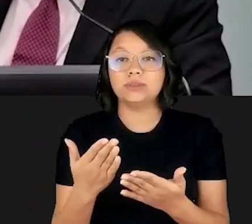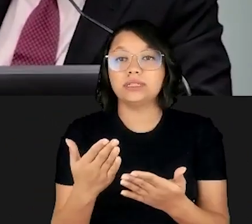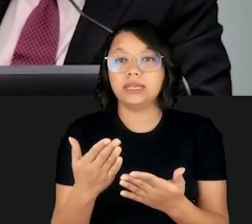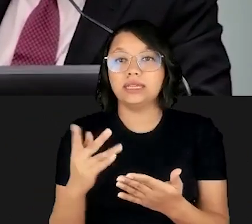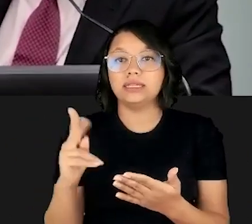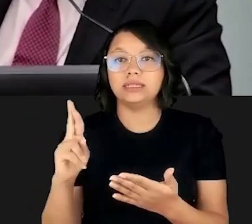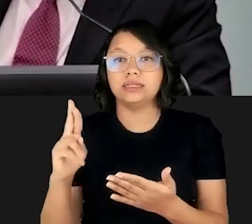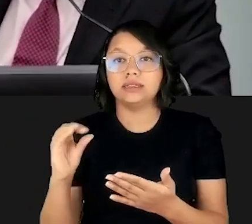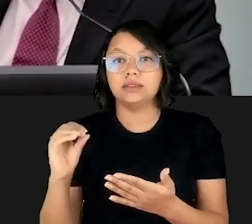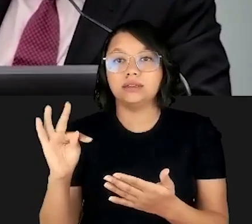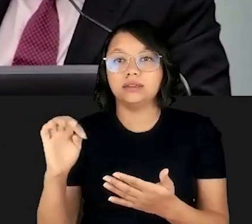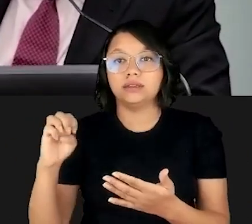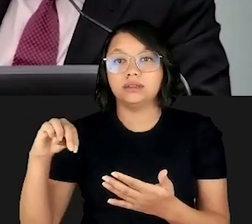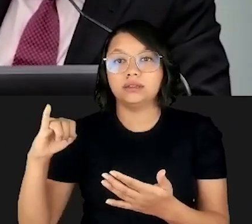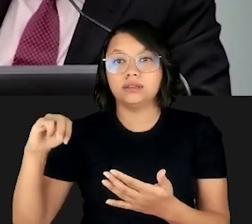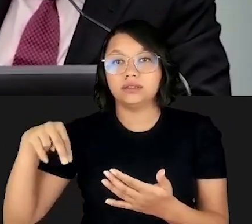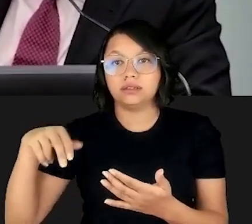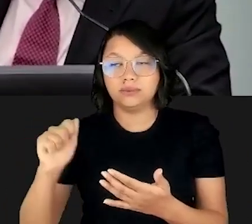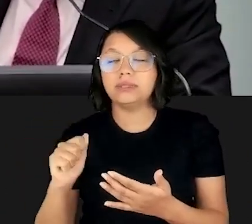permite que